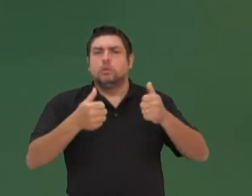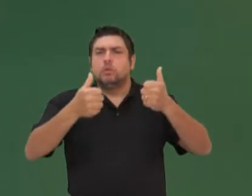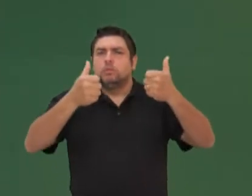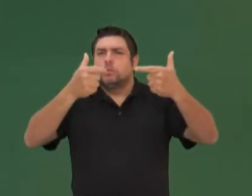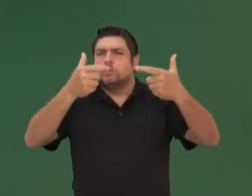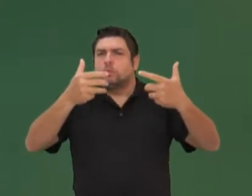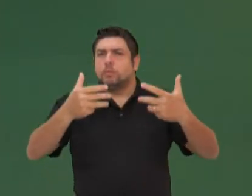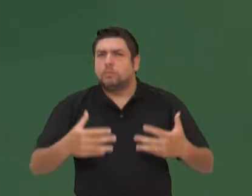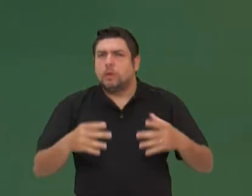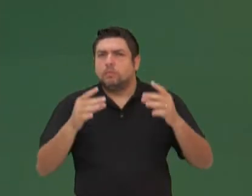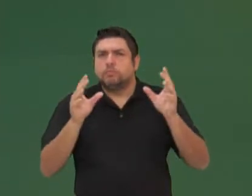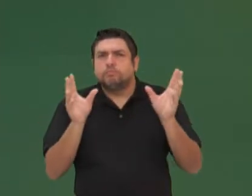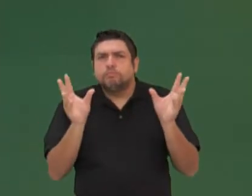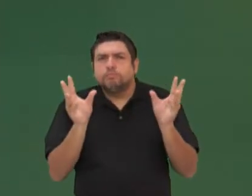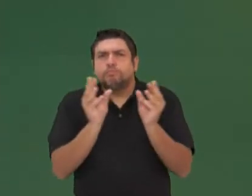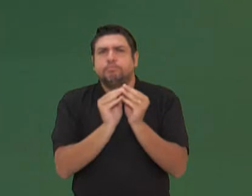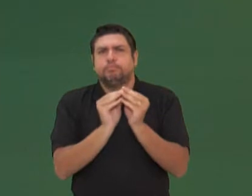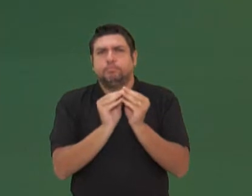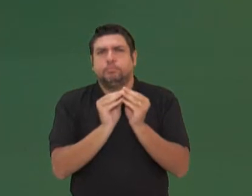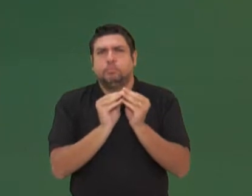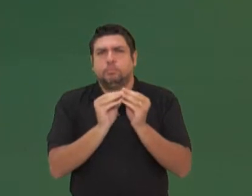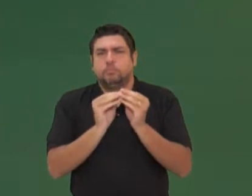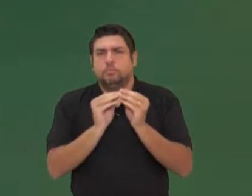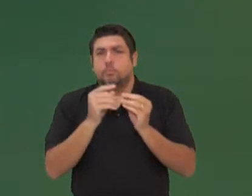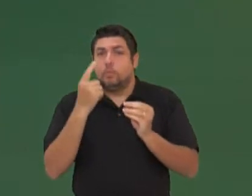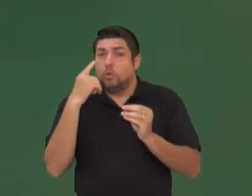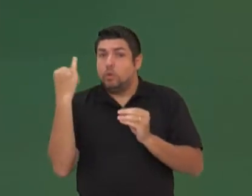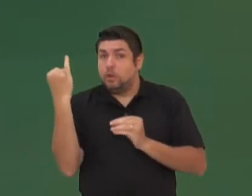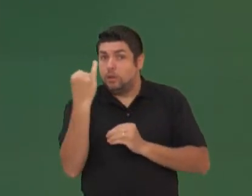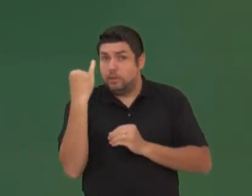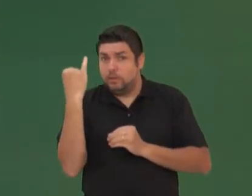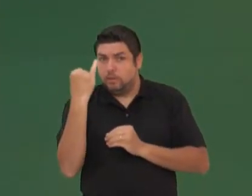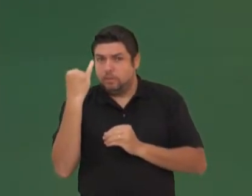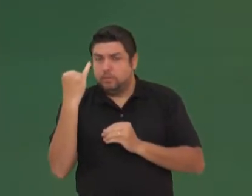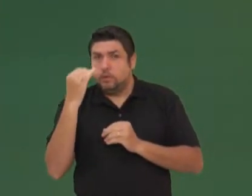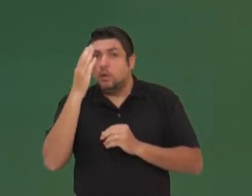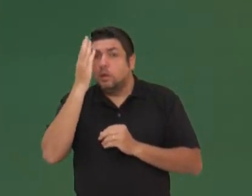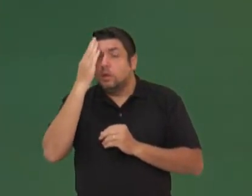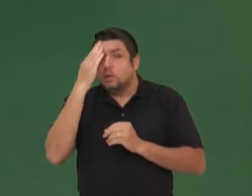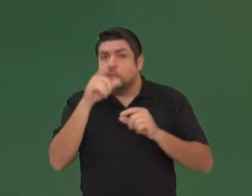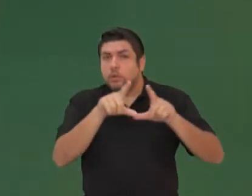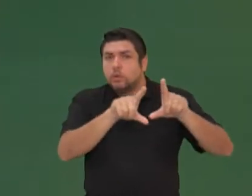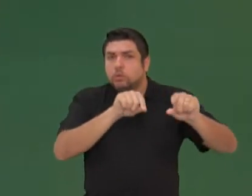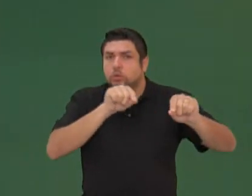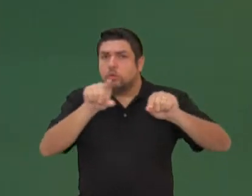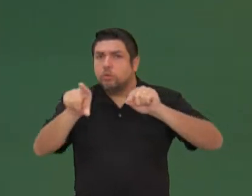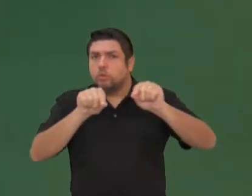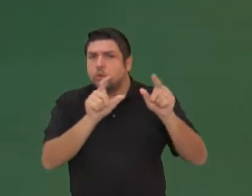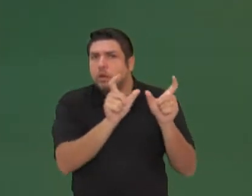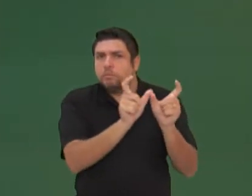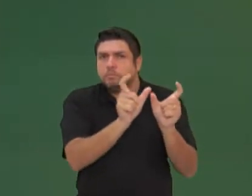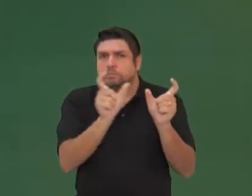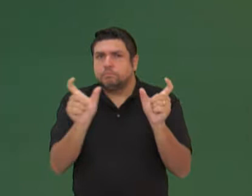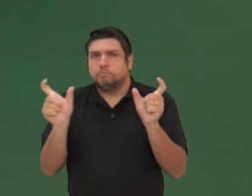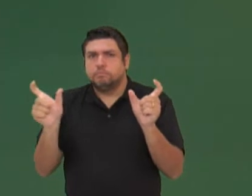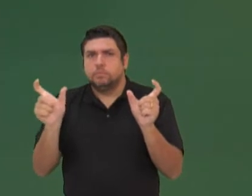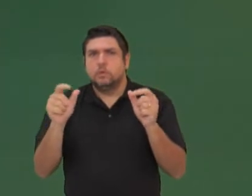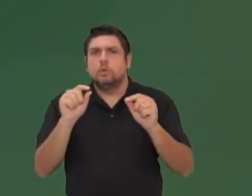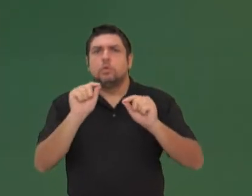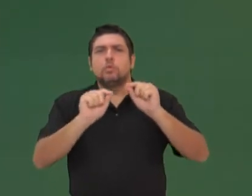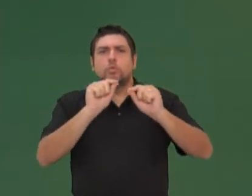de forma muito breve, veja só que importante que é isso, escolher as palavras adequadas para aquela chamada, para despertar